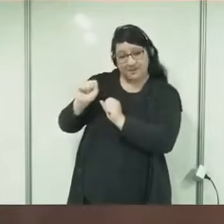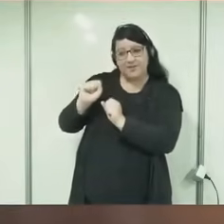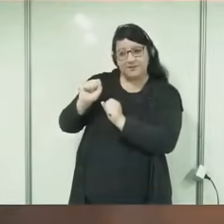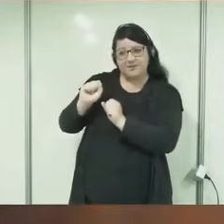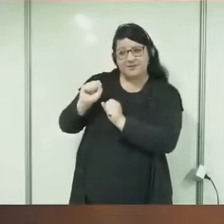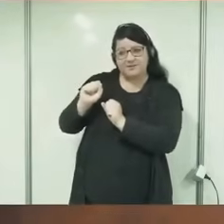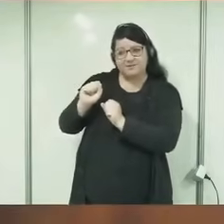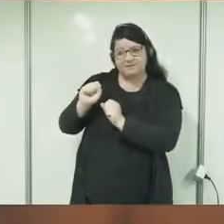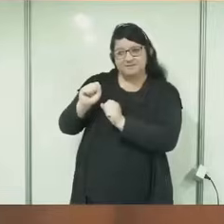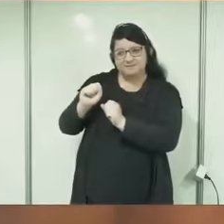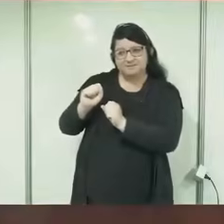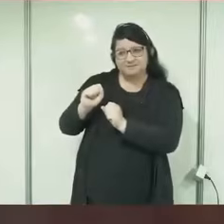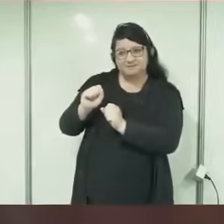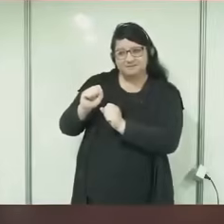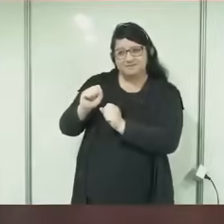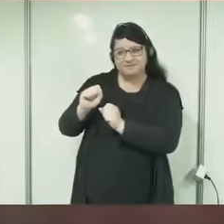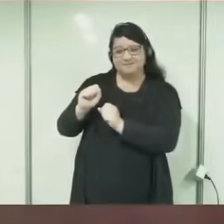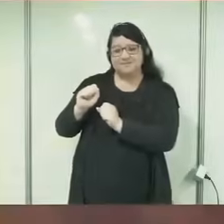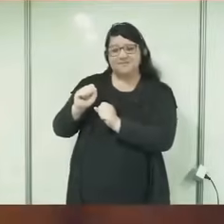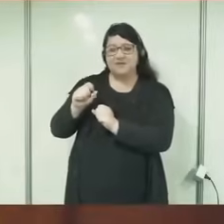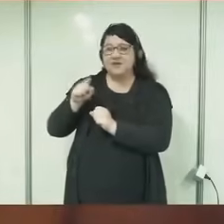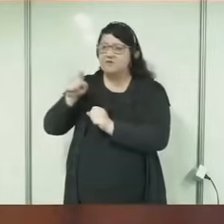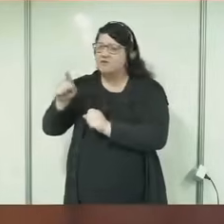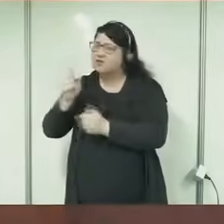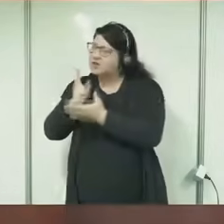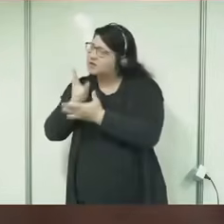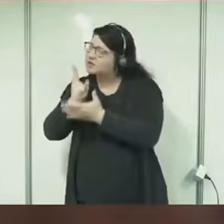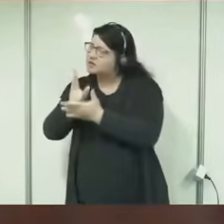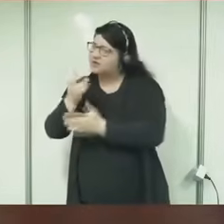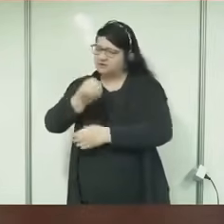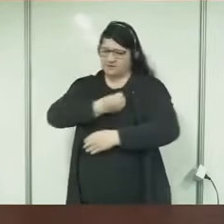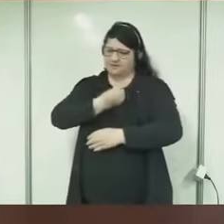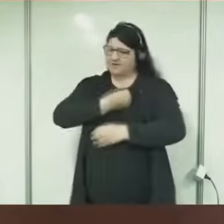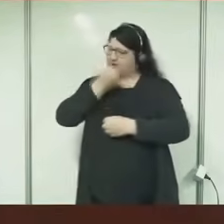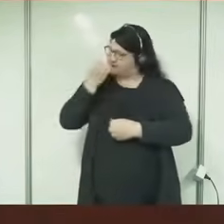Você sempre esteve tão bem,